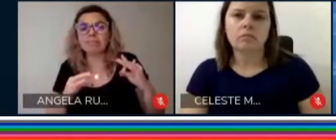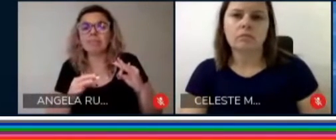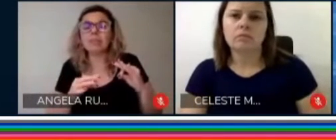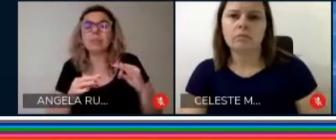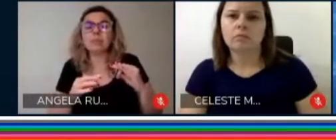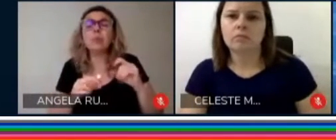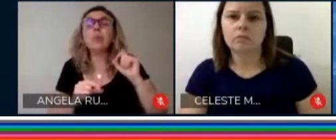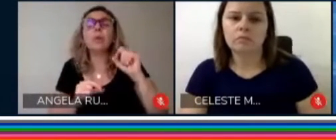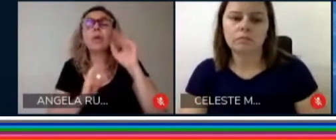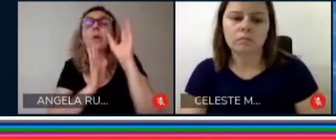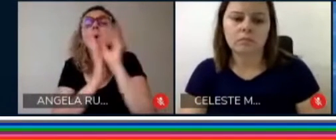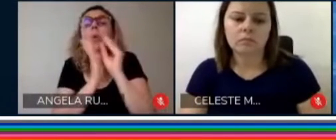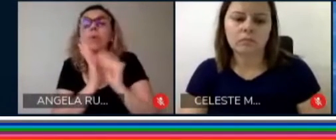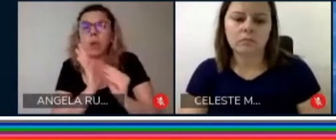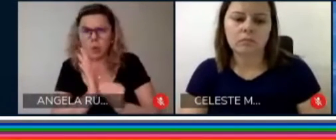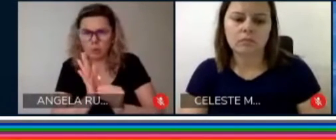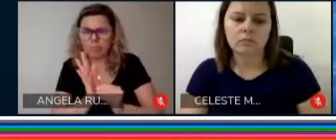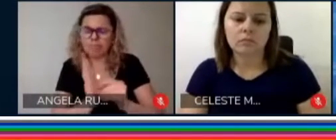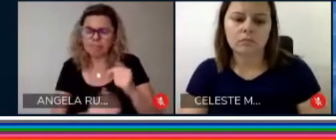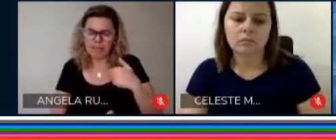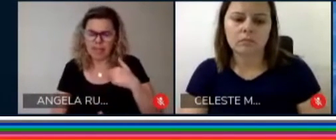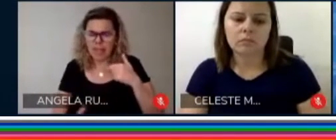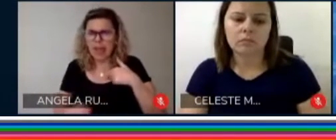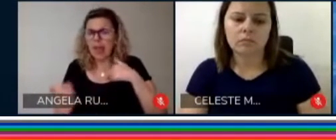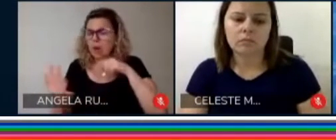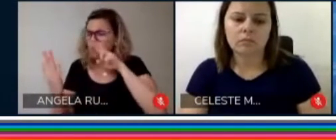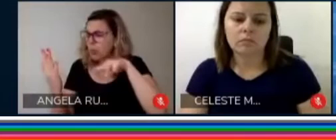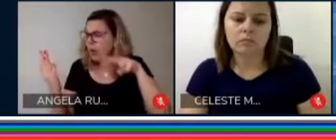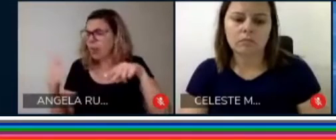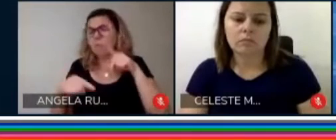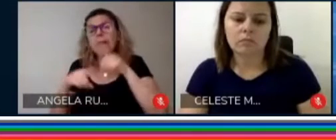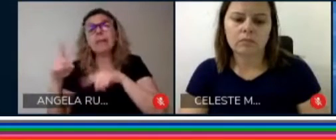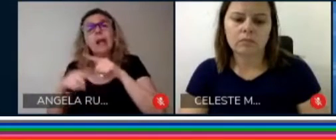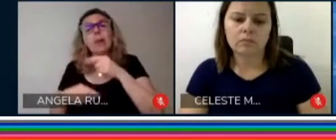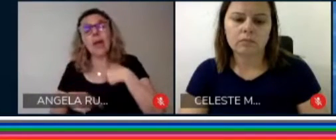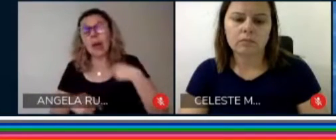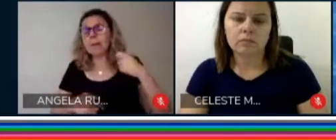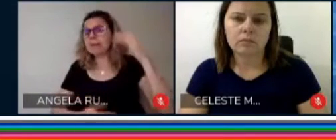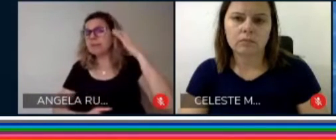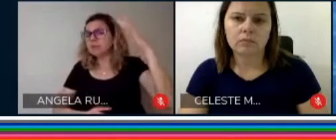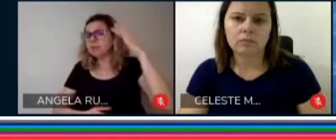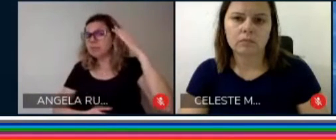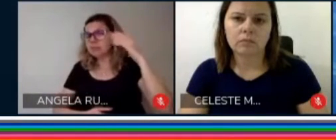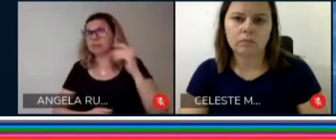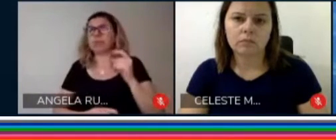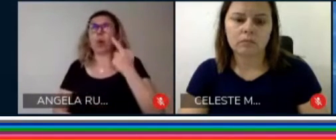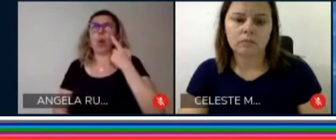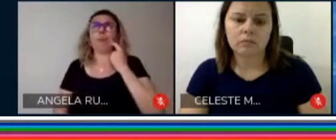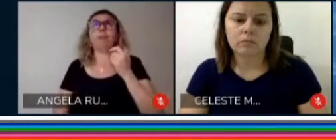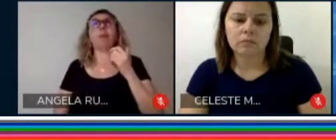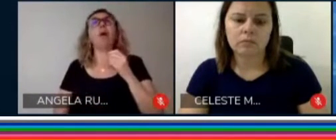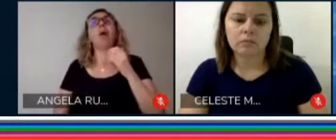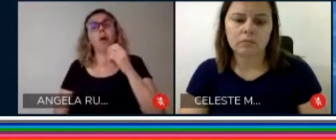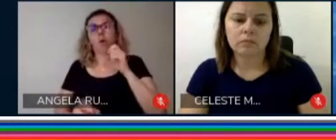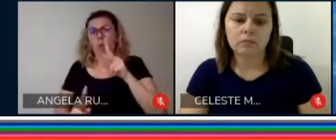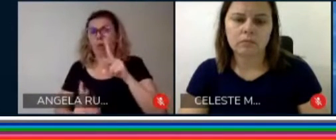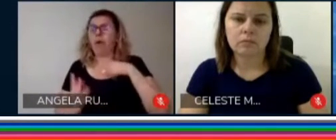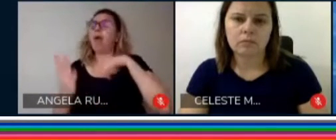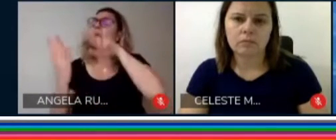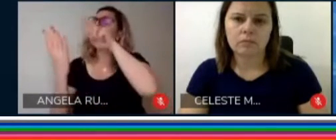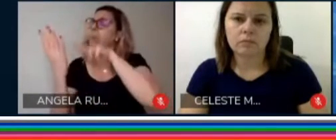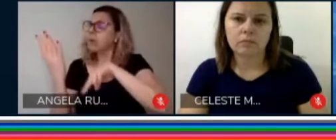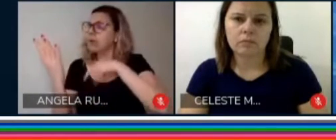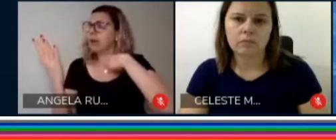conteúdo mesmo. O que eu tenho que me perguntar quando eu estou vendo esse material? Quando eu li aquilo, eu penso a respeito